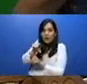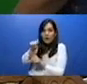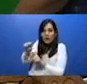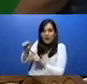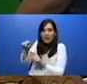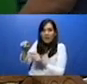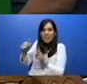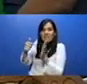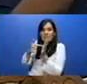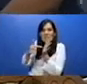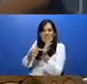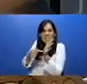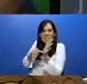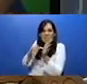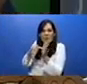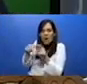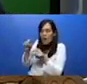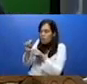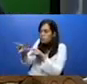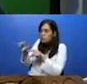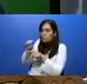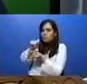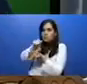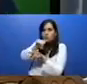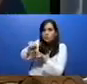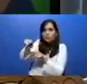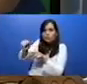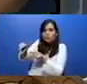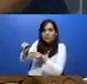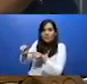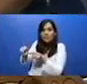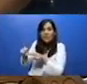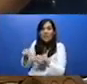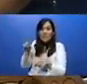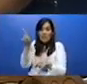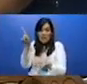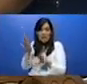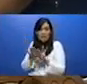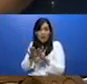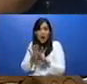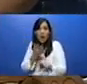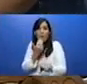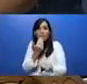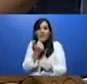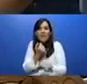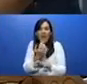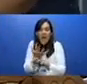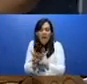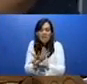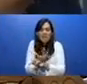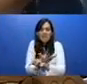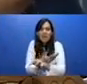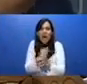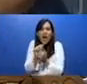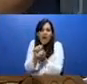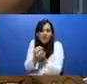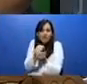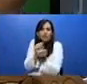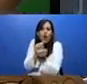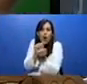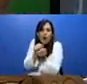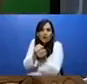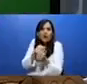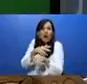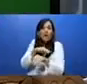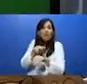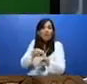uns espinhos, tá? Ele provavelmente se alimentava de grama, tá? Esse parente aí antigo do tatu,